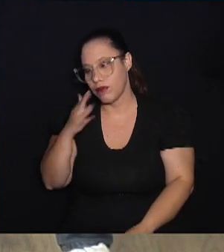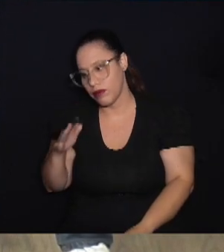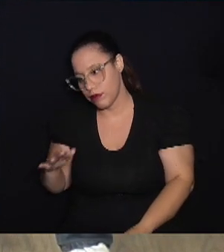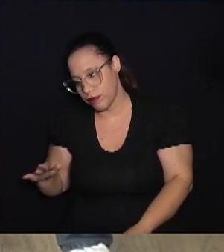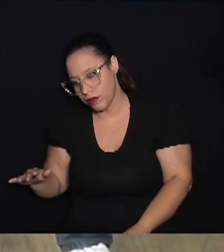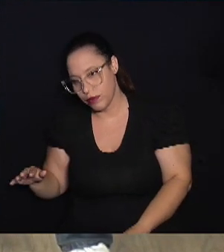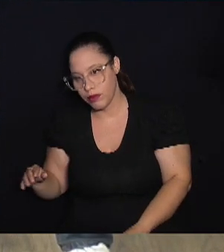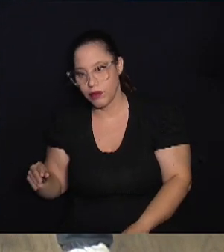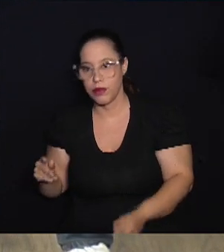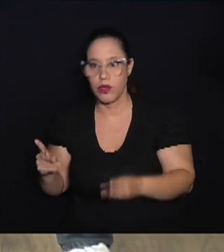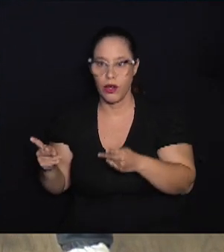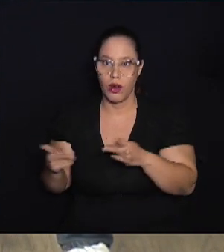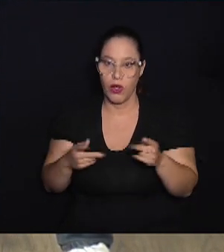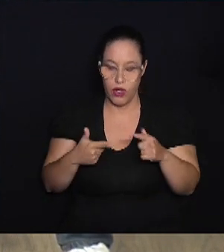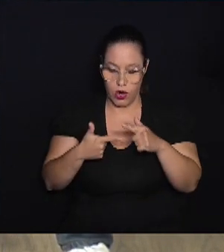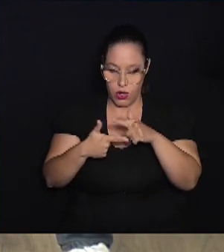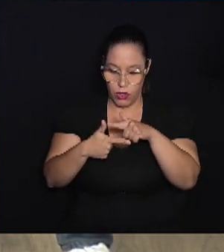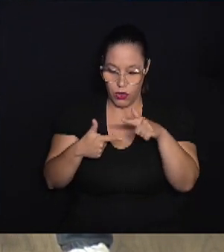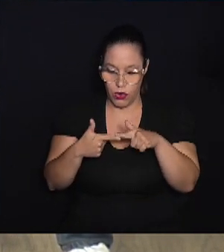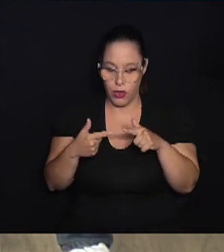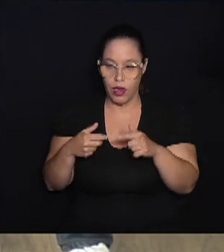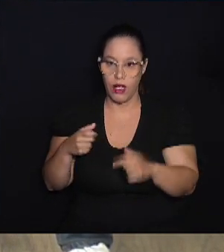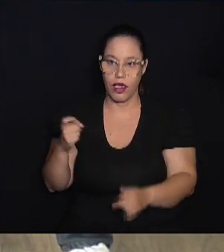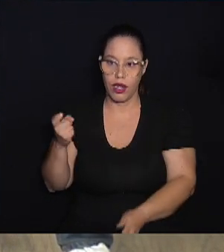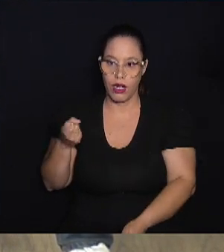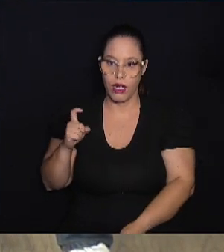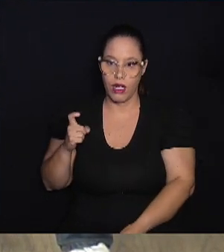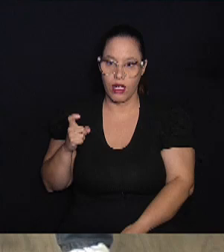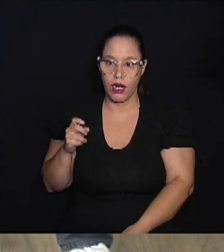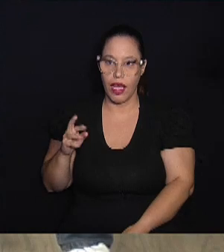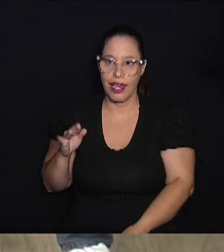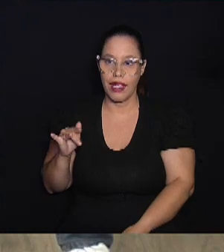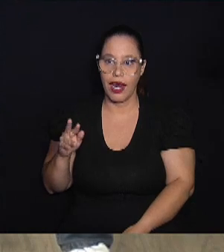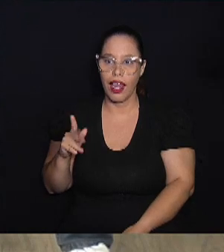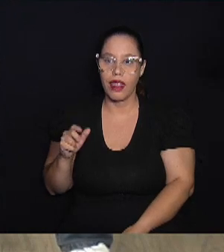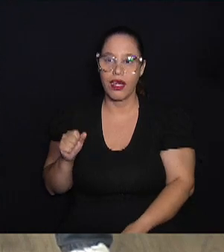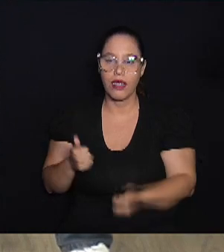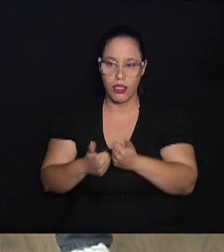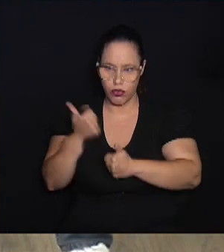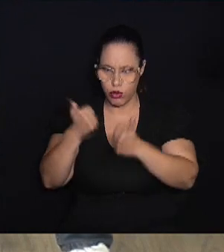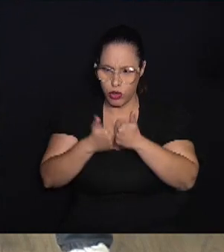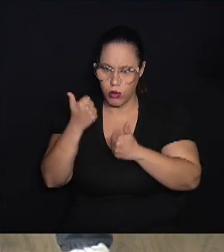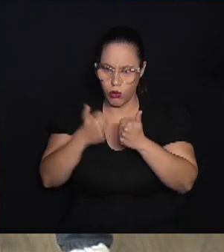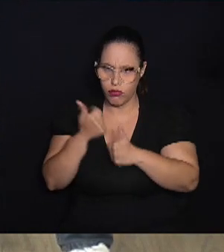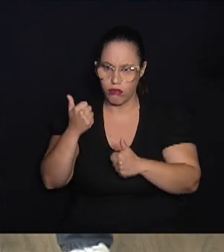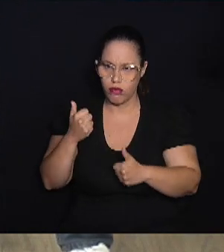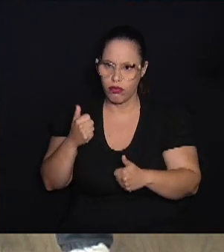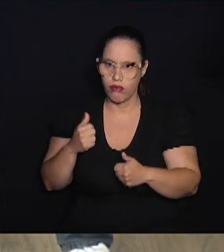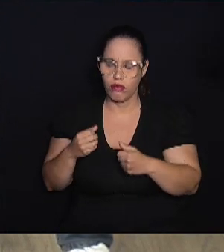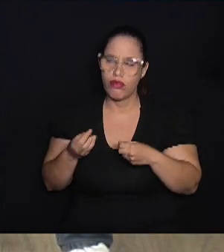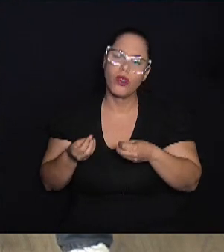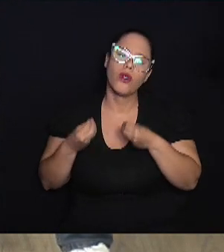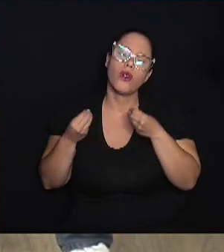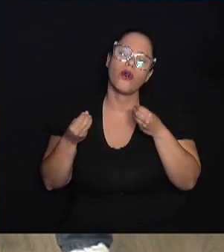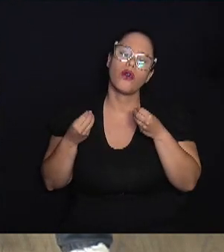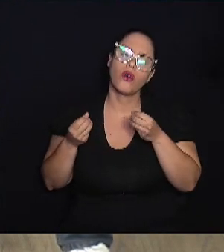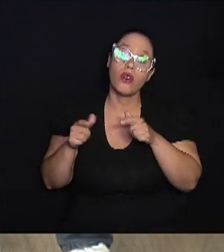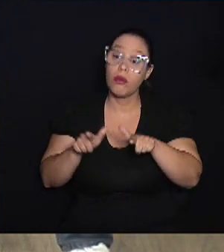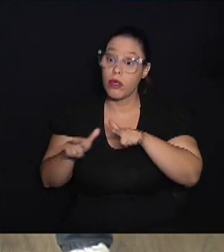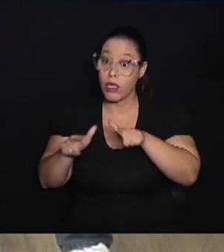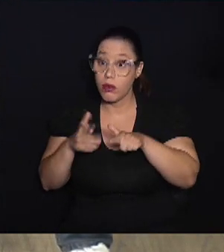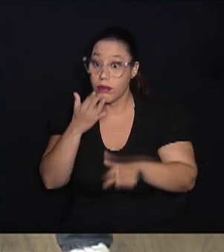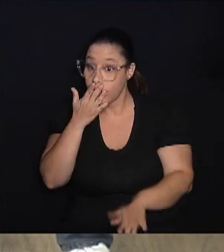contar com a participação de 2 ex-atletas, um de basquete e um de futebol, que vai contar como que é o trabalho deles com